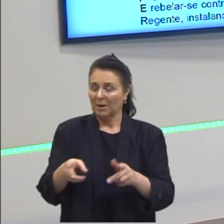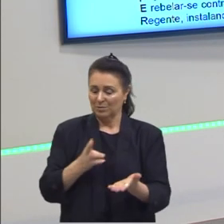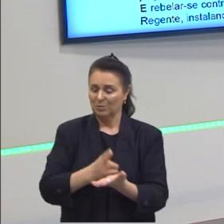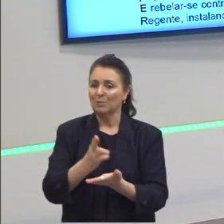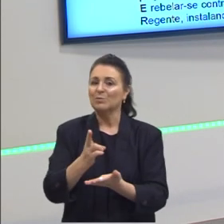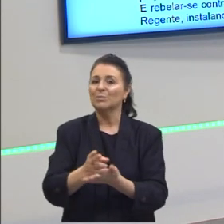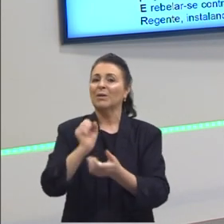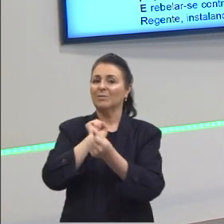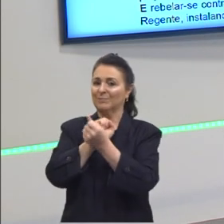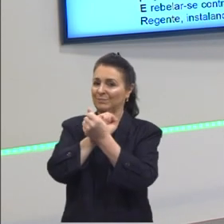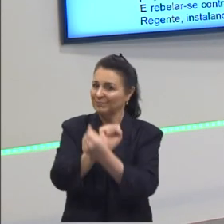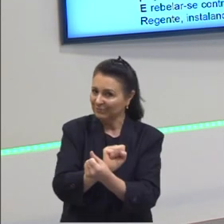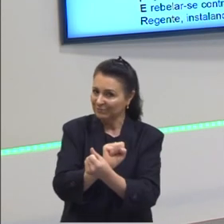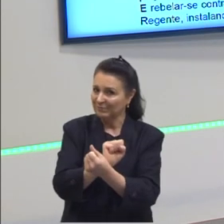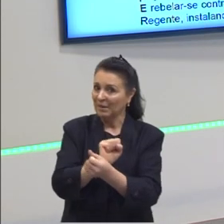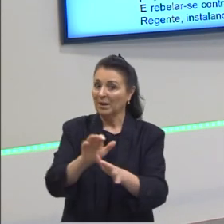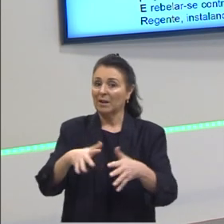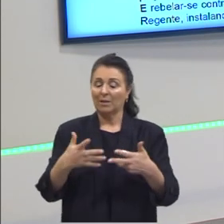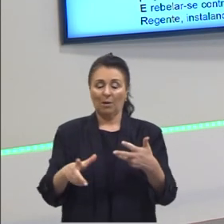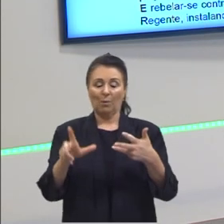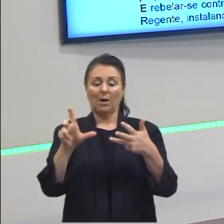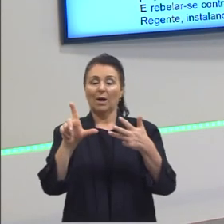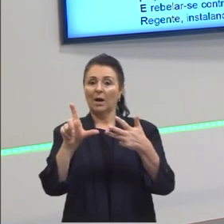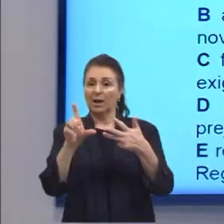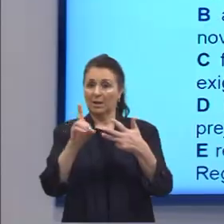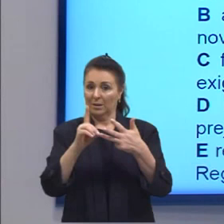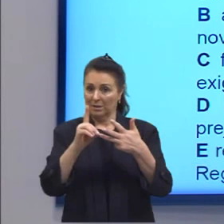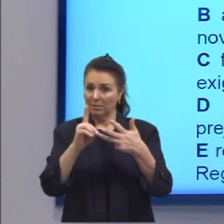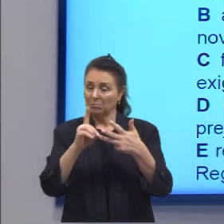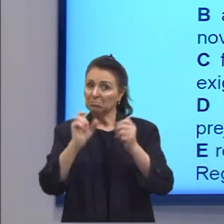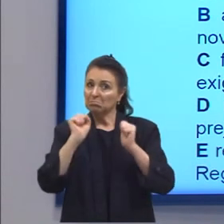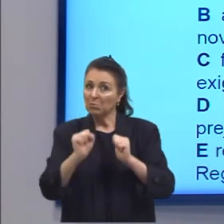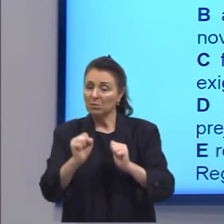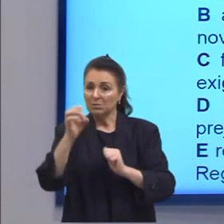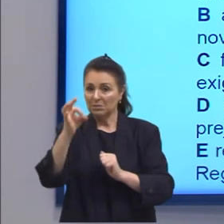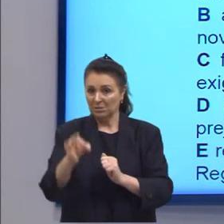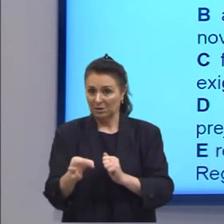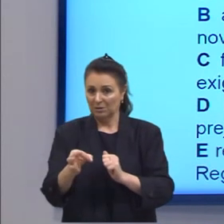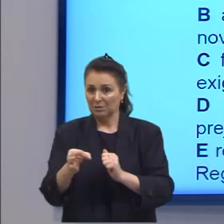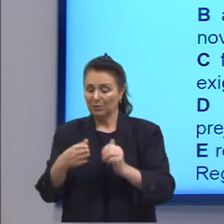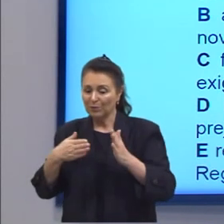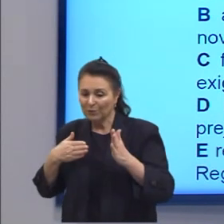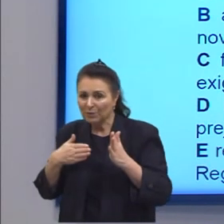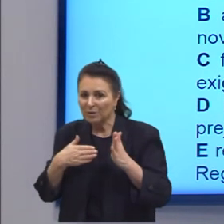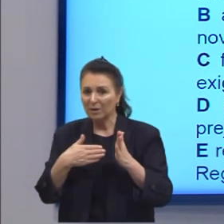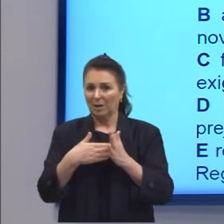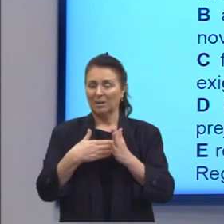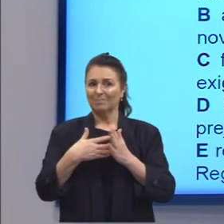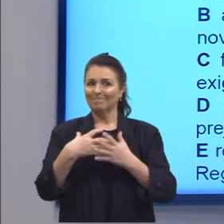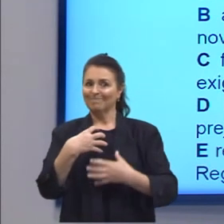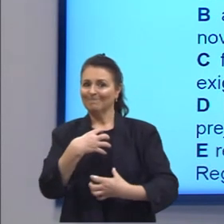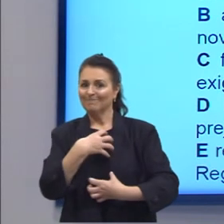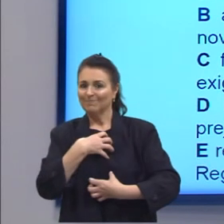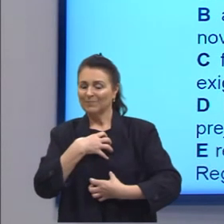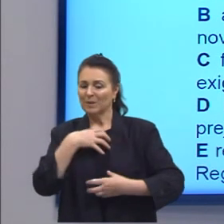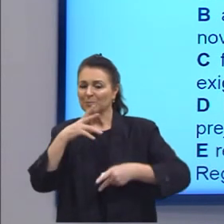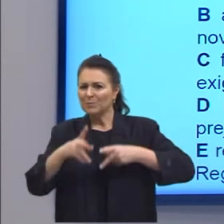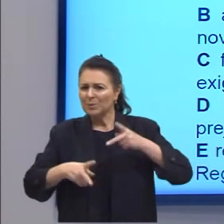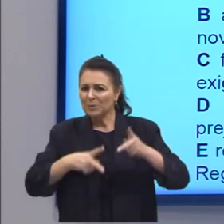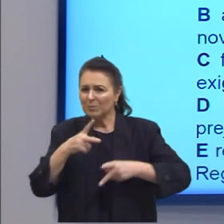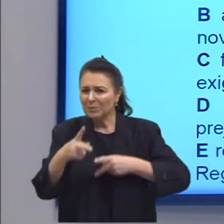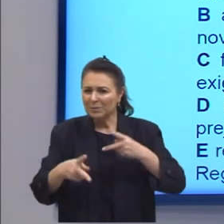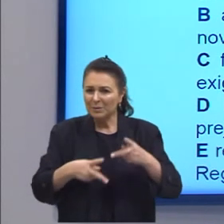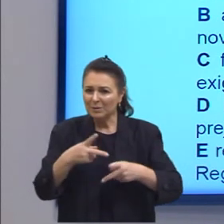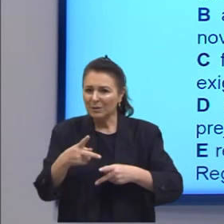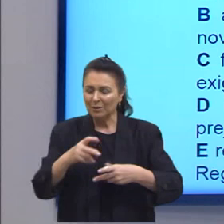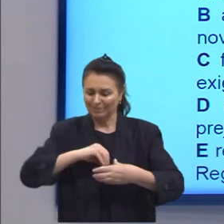opção de faz um sentido né eles queriam frear esse caráter Popular que Independência podia ter e queriam